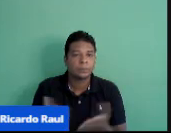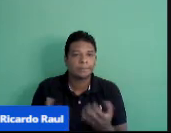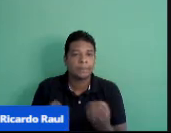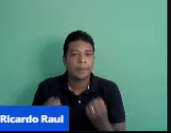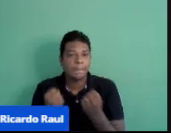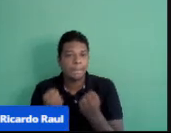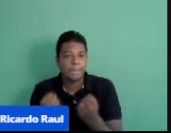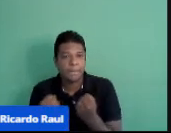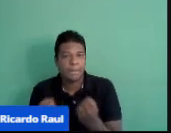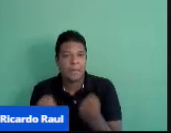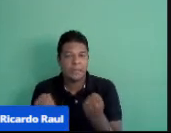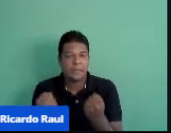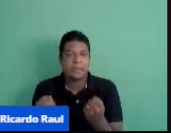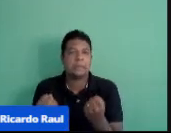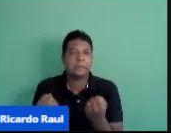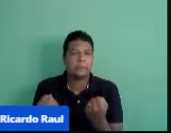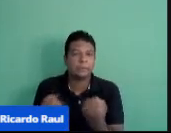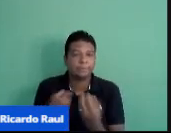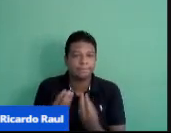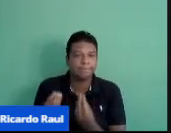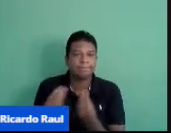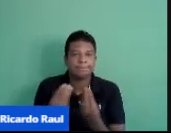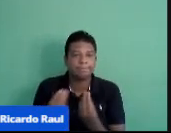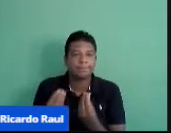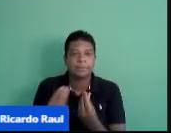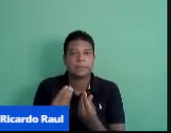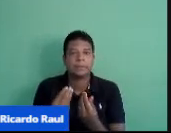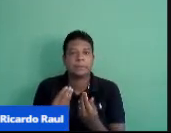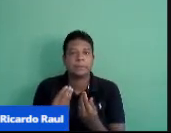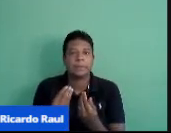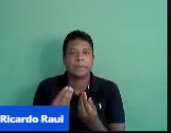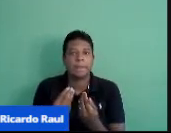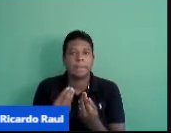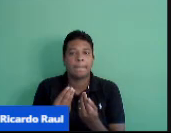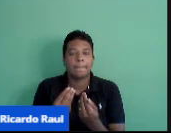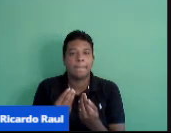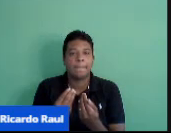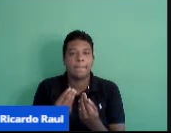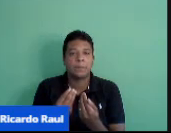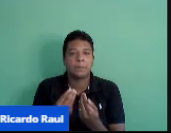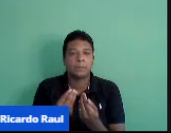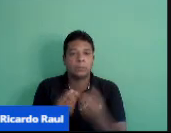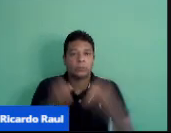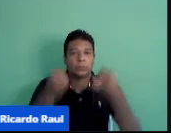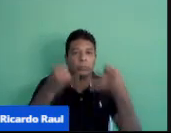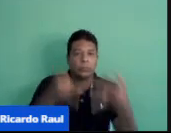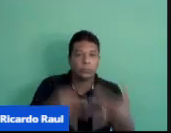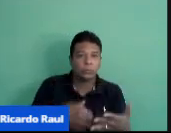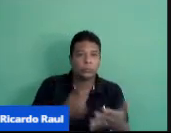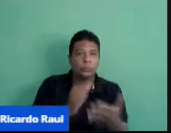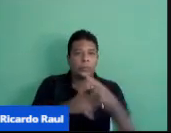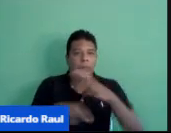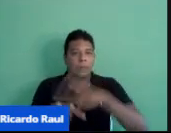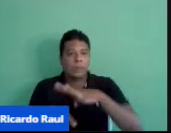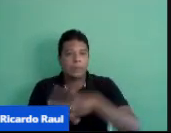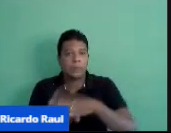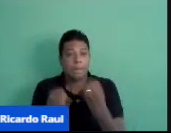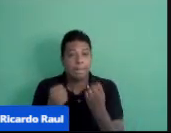como que eu posso dizer, né? Já entraram logo de cara com algo que poderia ter sido deixado mais para frente.